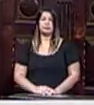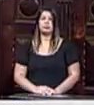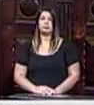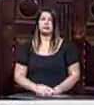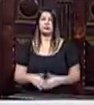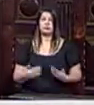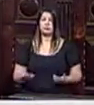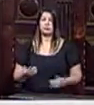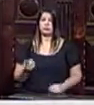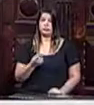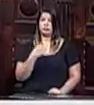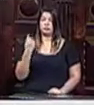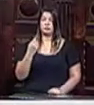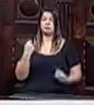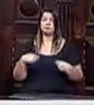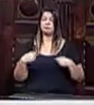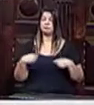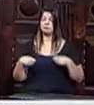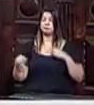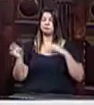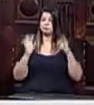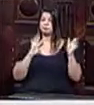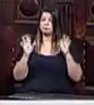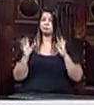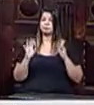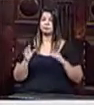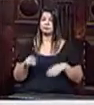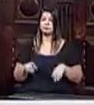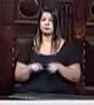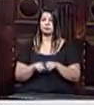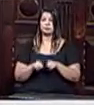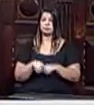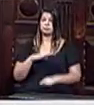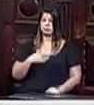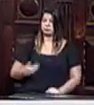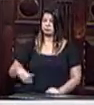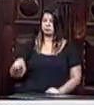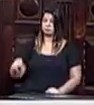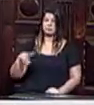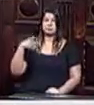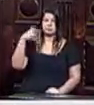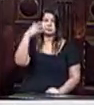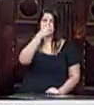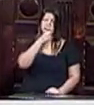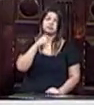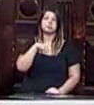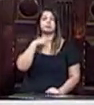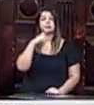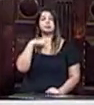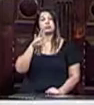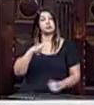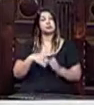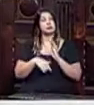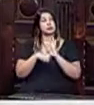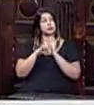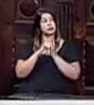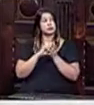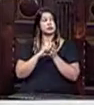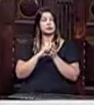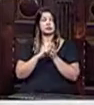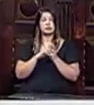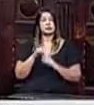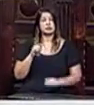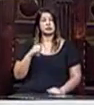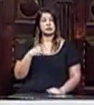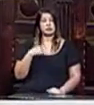que somos favoráveis ao Estado saldar essas dívidas. Mas antes, primeiro, tem que saldar